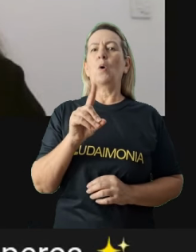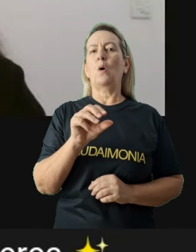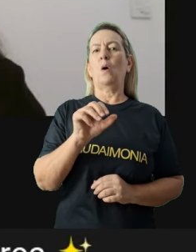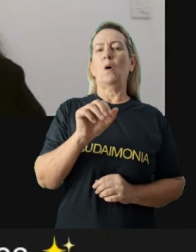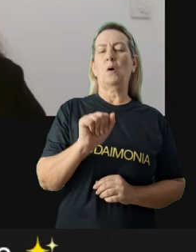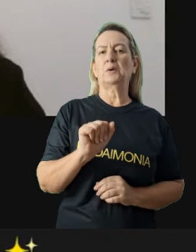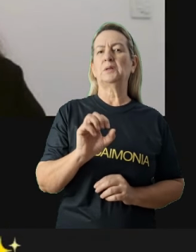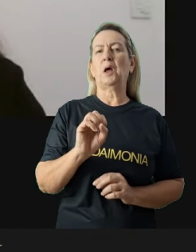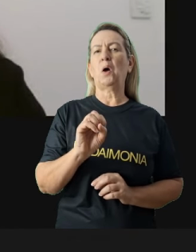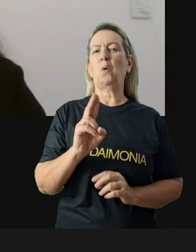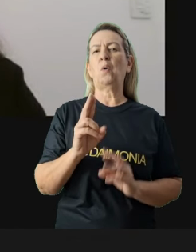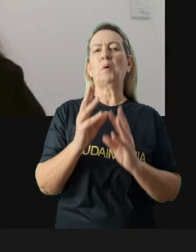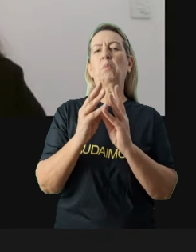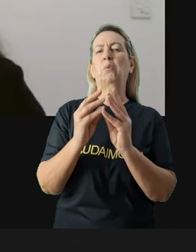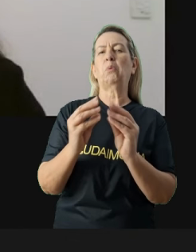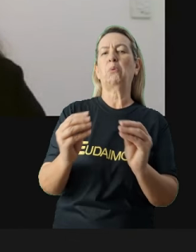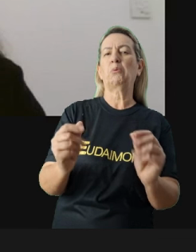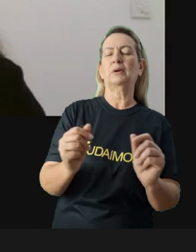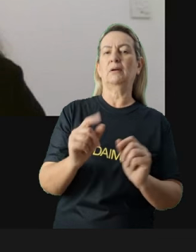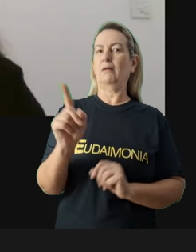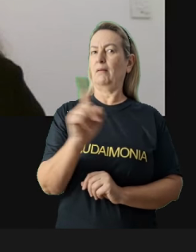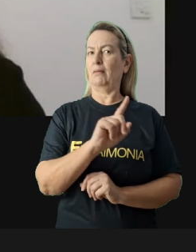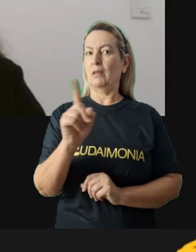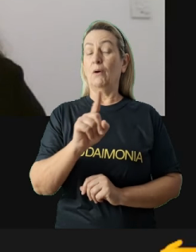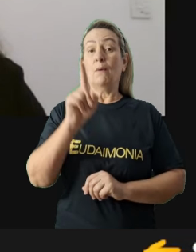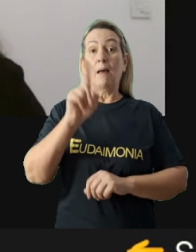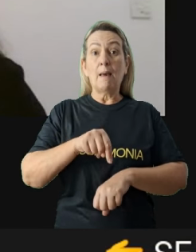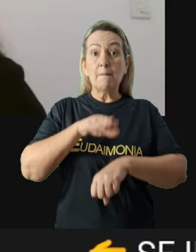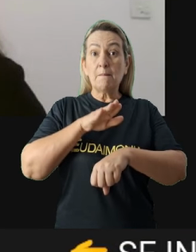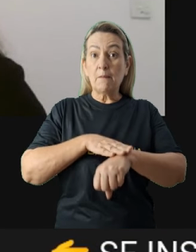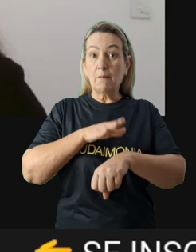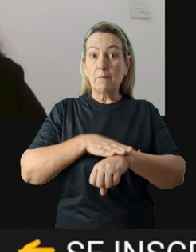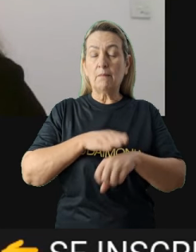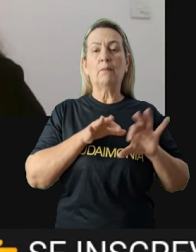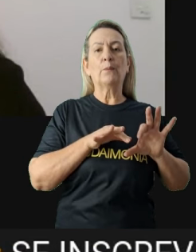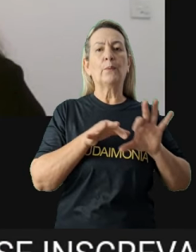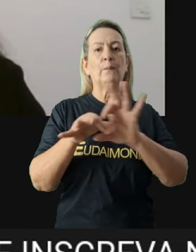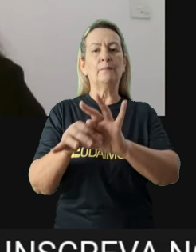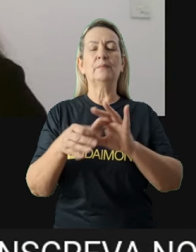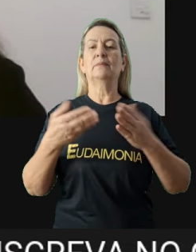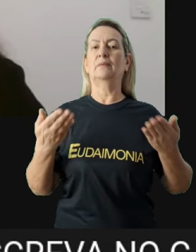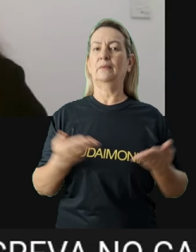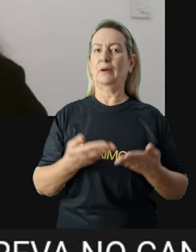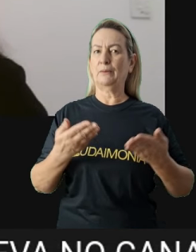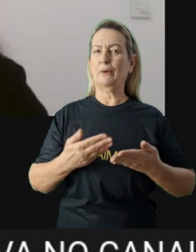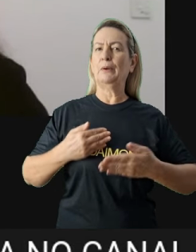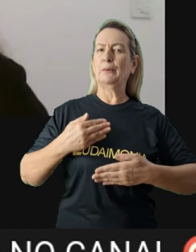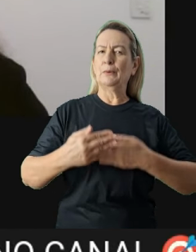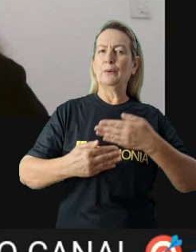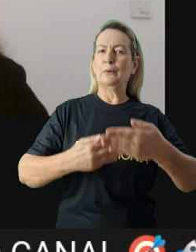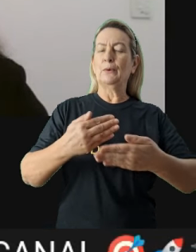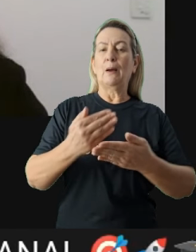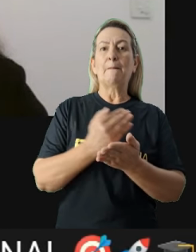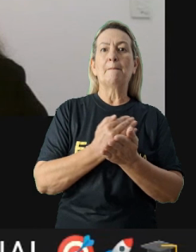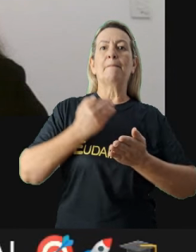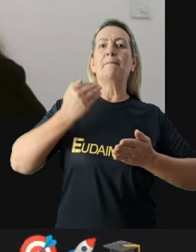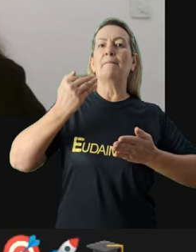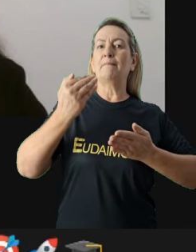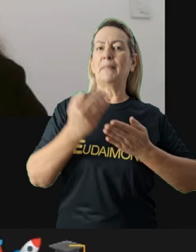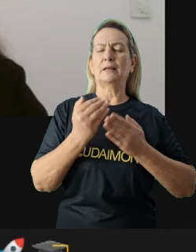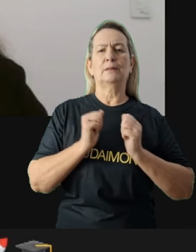não aceitar, né, a tecnologia como moda apenas, ou então achar que vai passar. Não, esse é